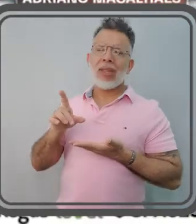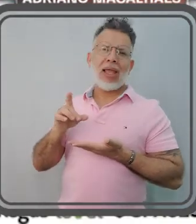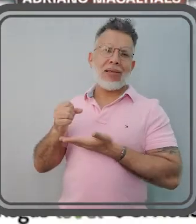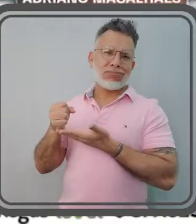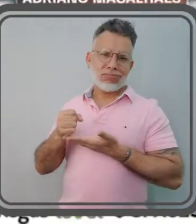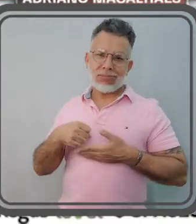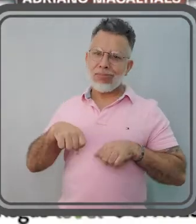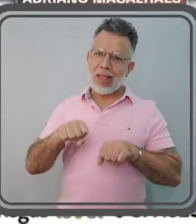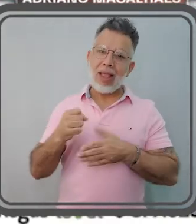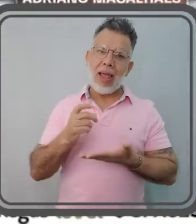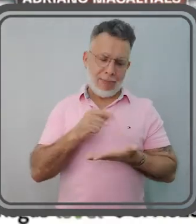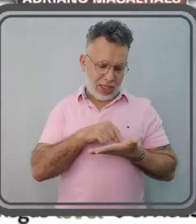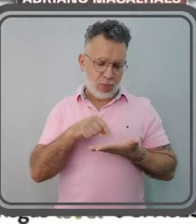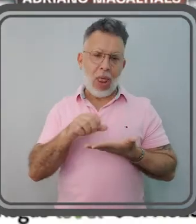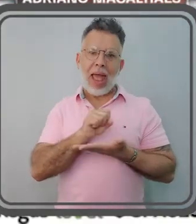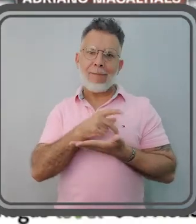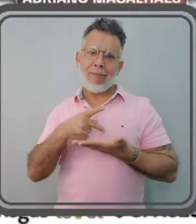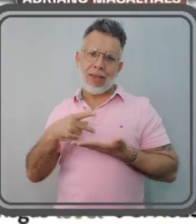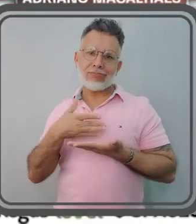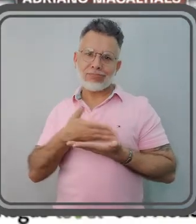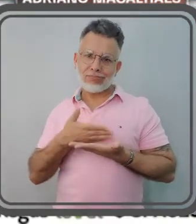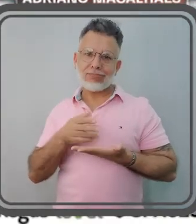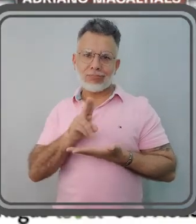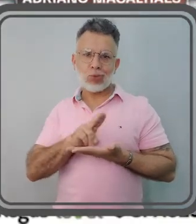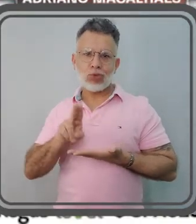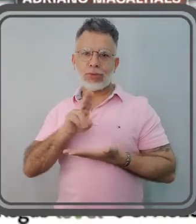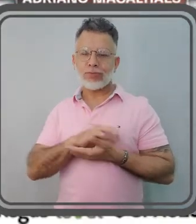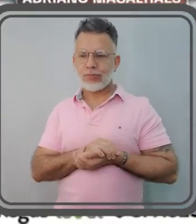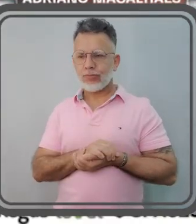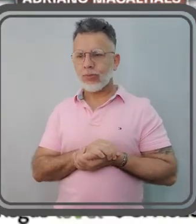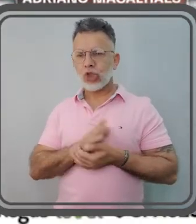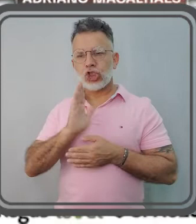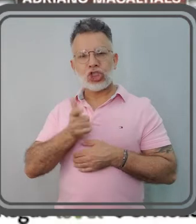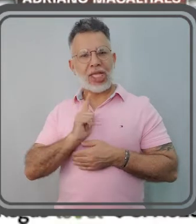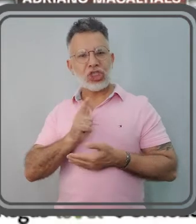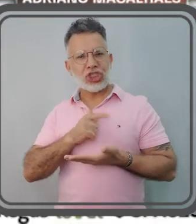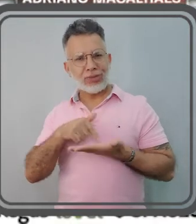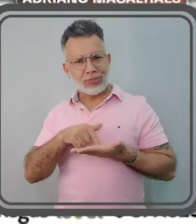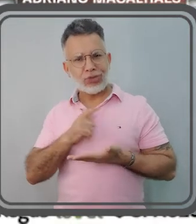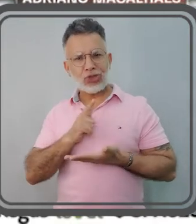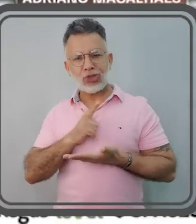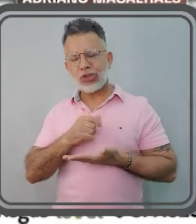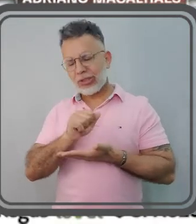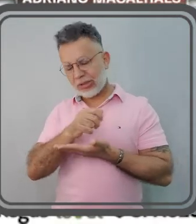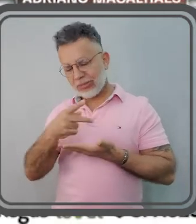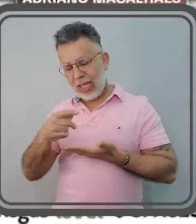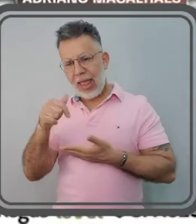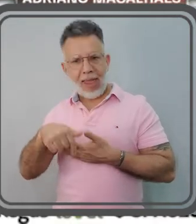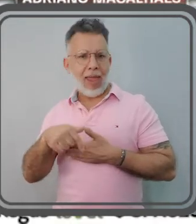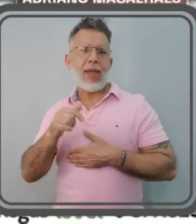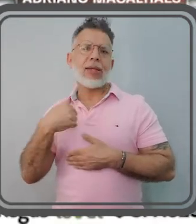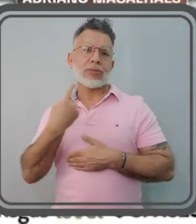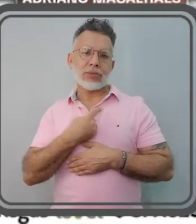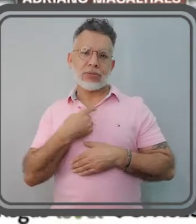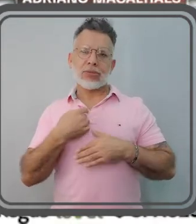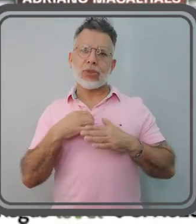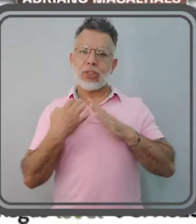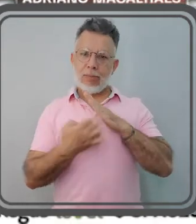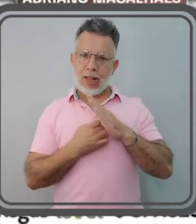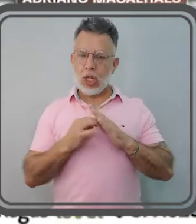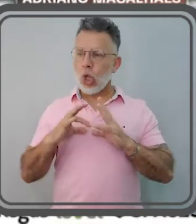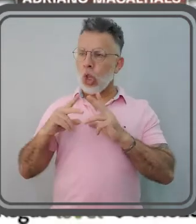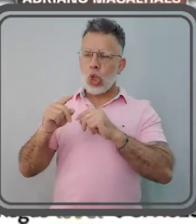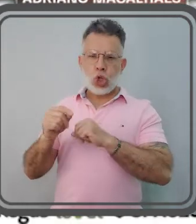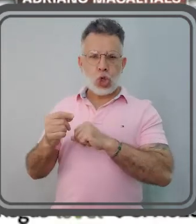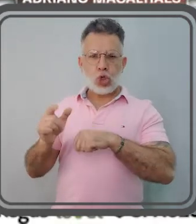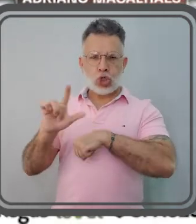já tínhamos, Adriano, o delivery na rede, né? Se você perguntar, todos os franqueados tinham delivery? Não. Aí veio a pandemia,